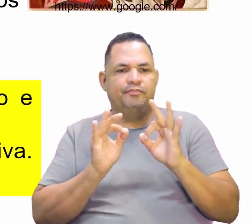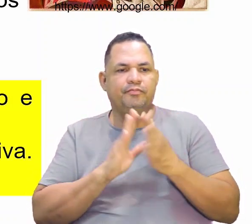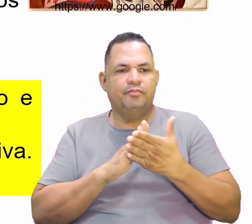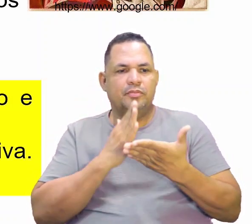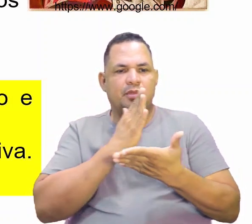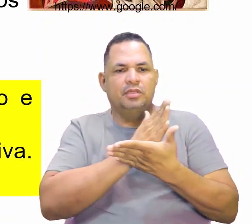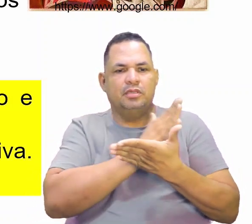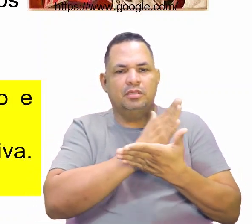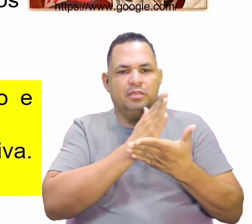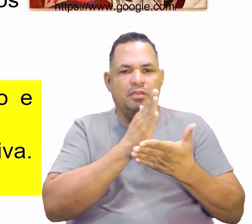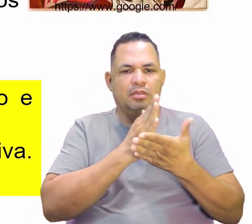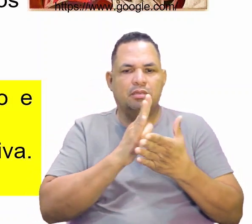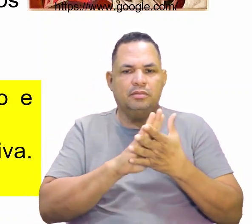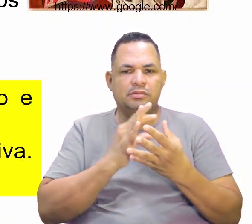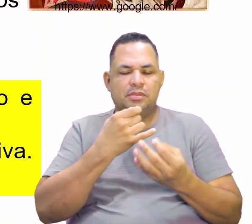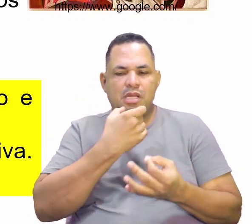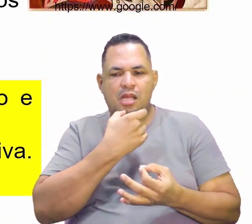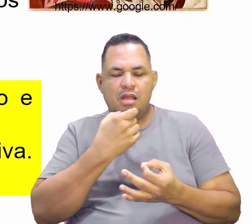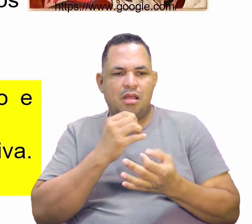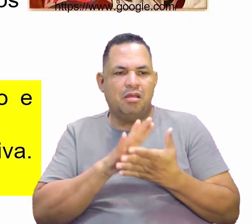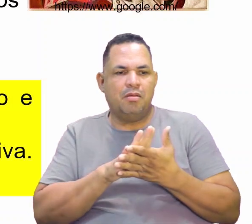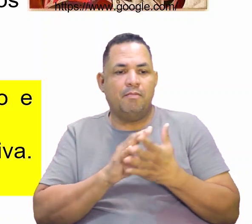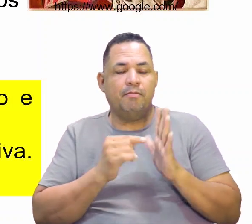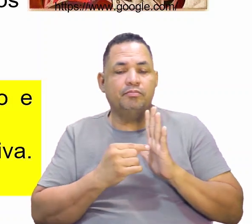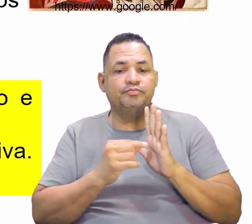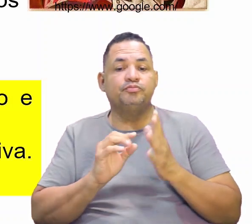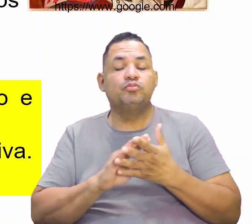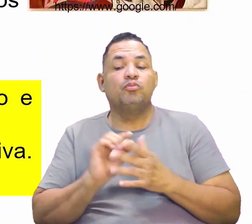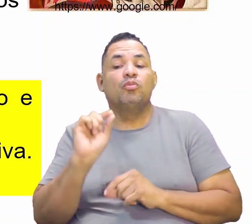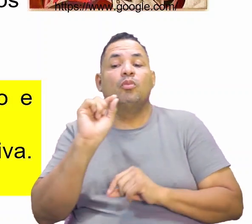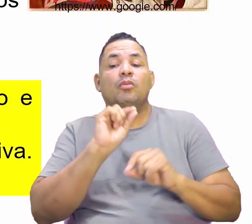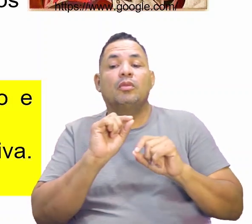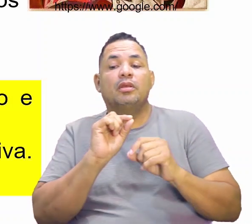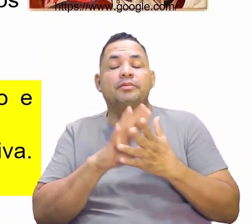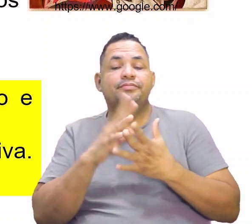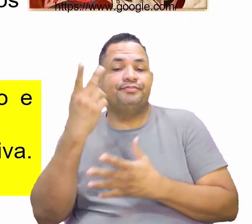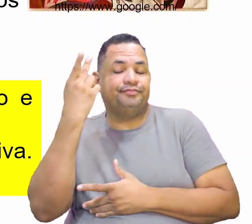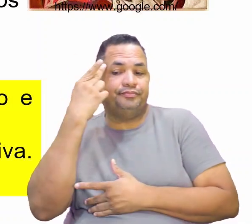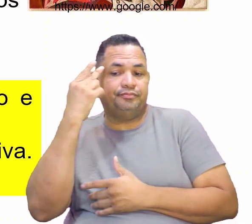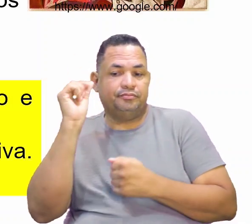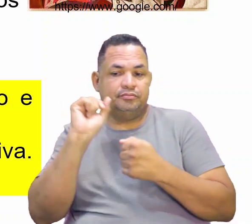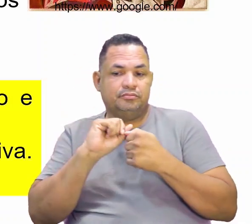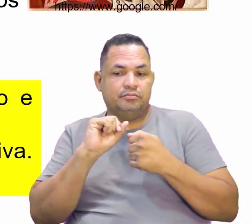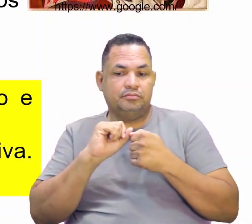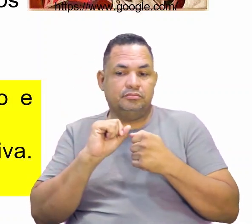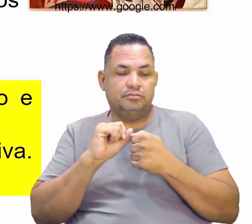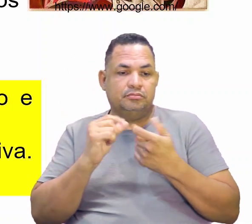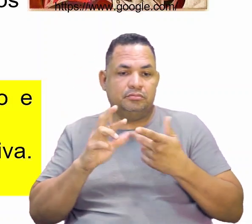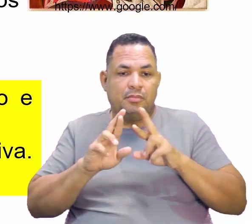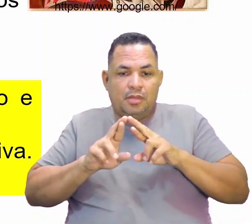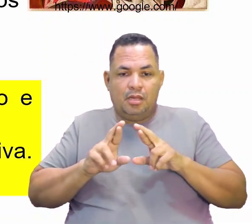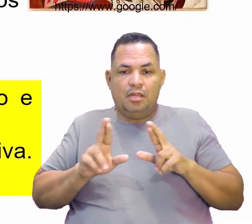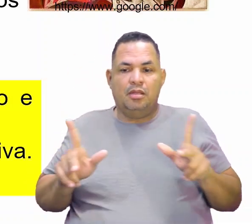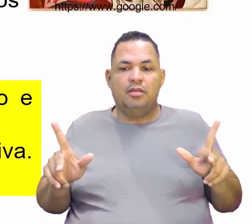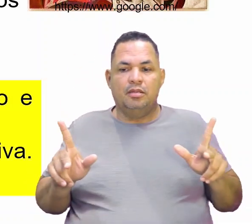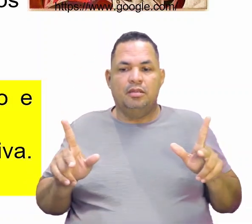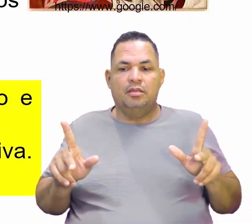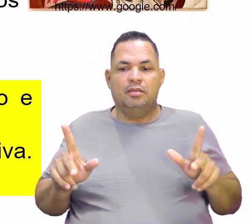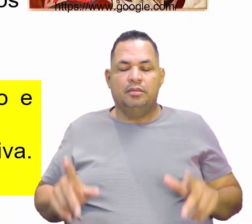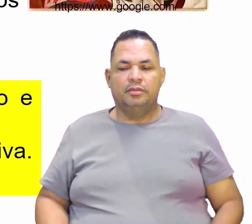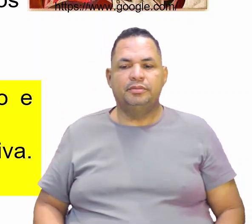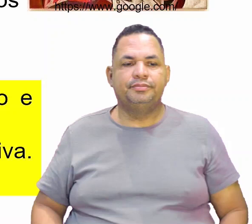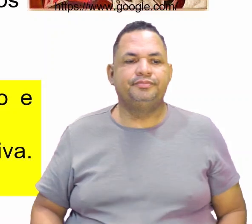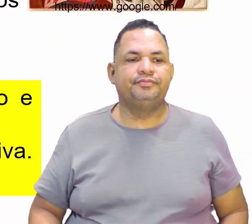Fragmentação das formas e distorção da realidade. Aquilo que era normal fazer vem de uma forma agora diferenciada.